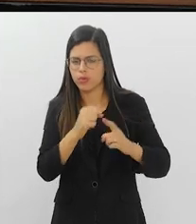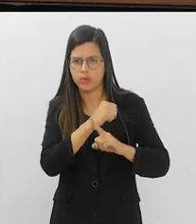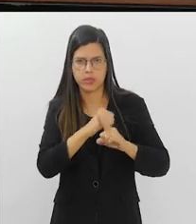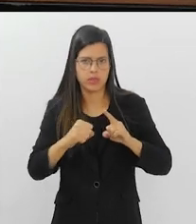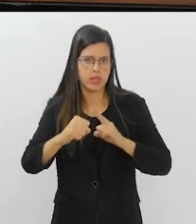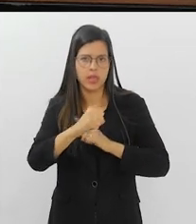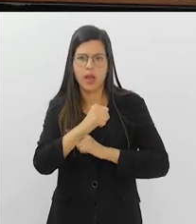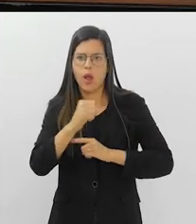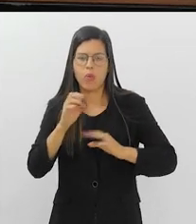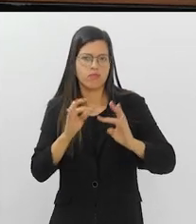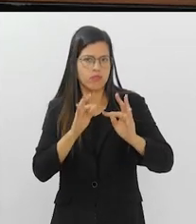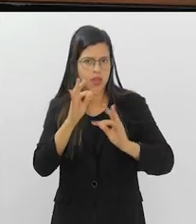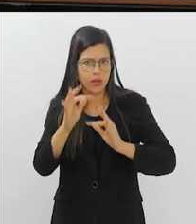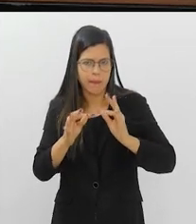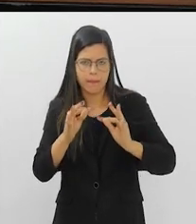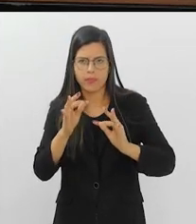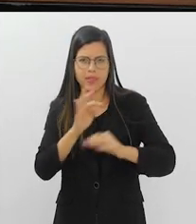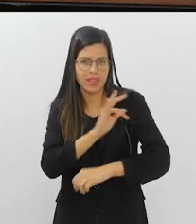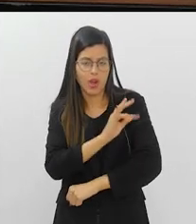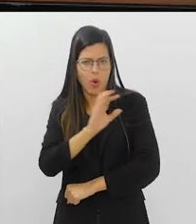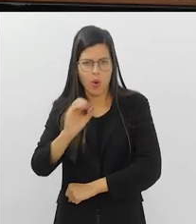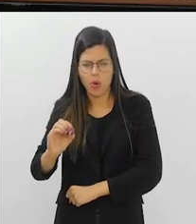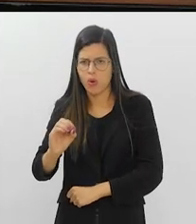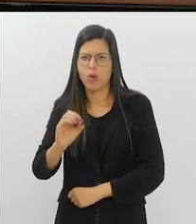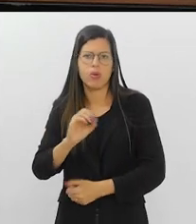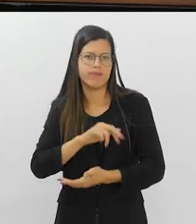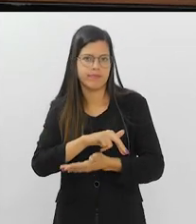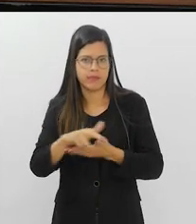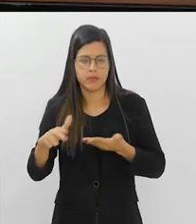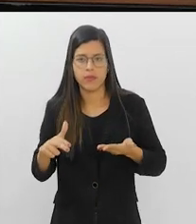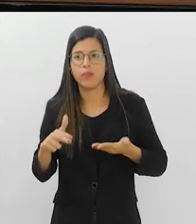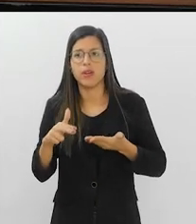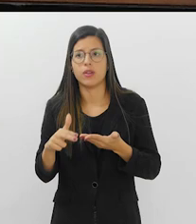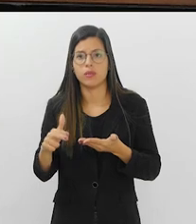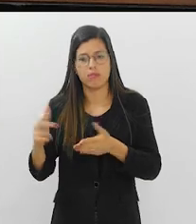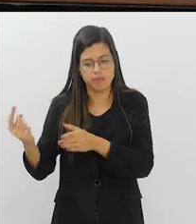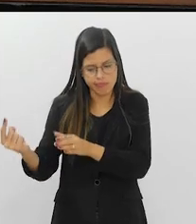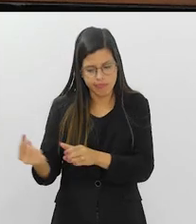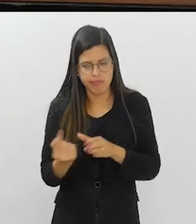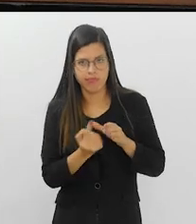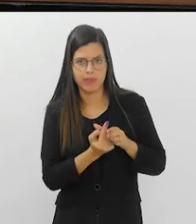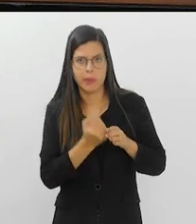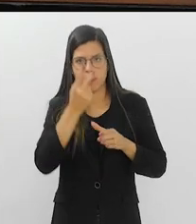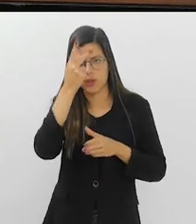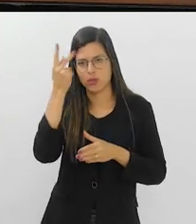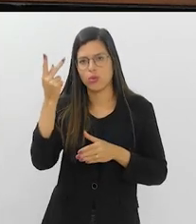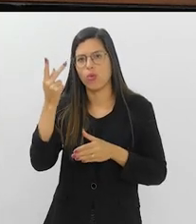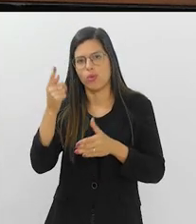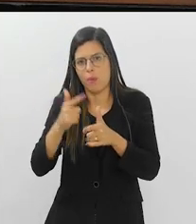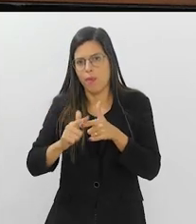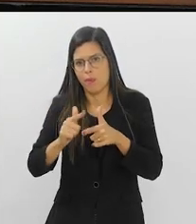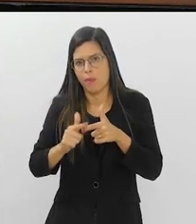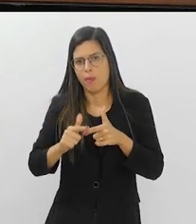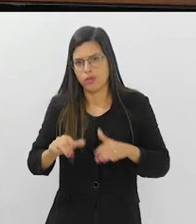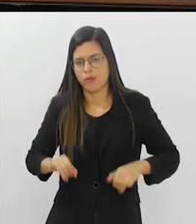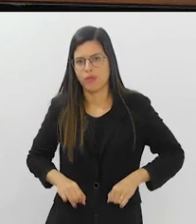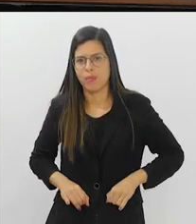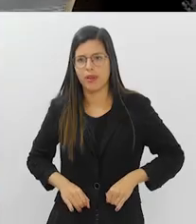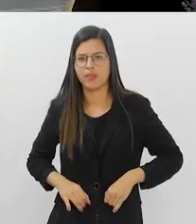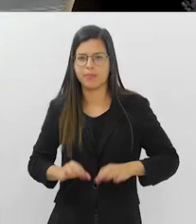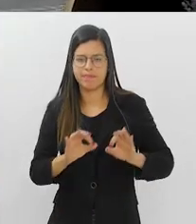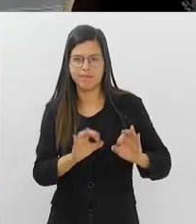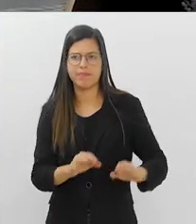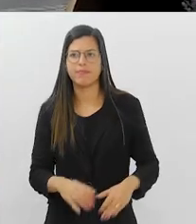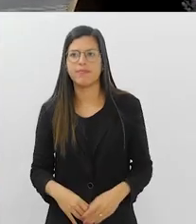psicólogos, assistentes sociais, terapeutas ocupacionais, com a expectativa de receber pessoas que estejam em situação de crise e sofrimento.